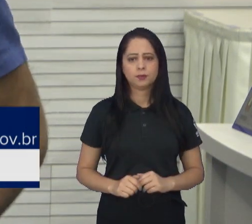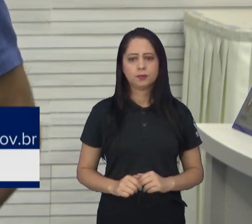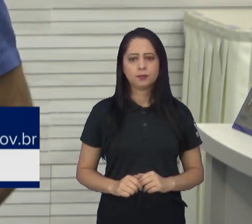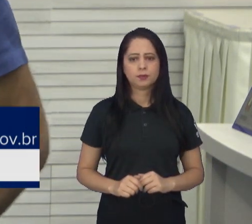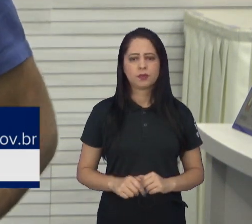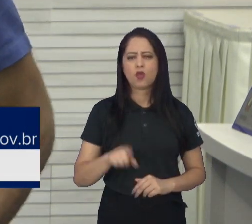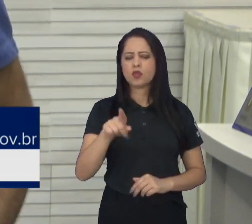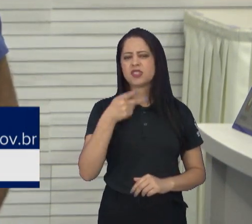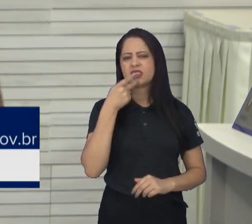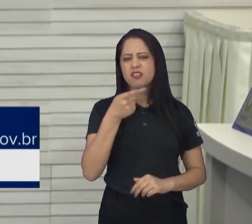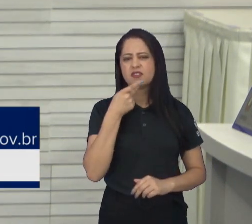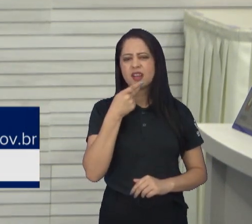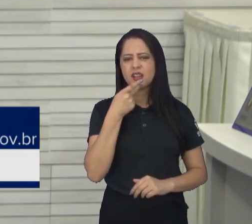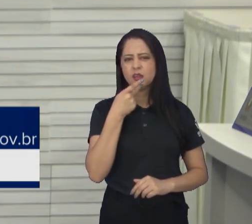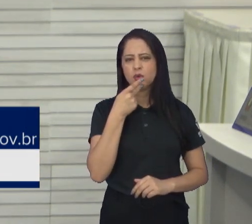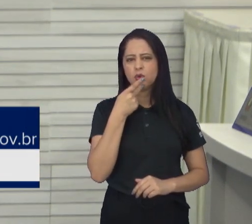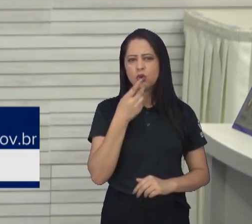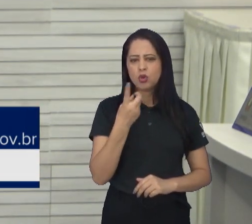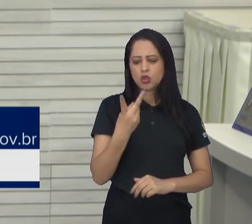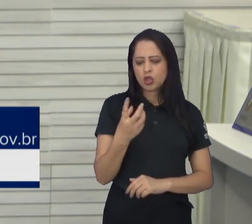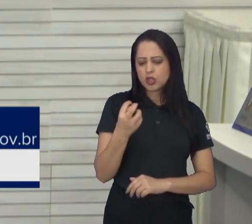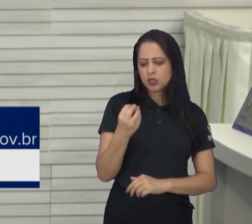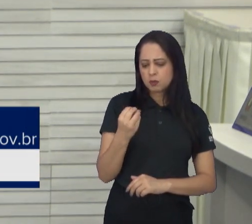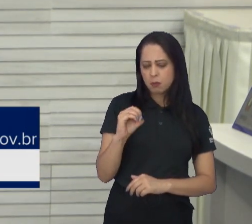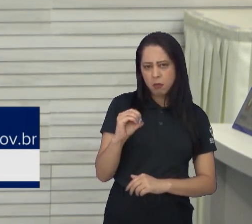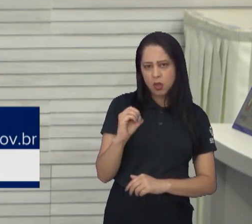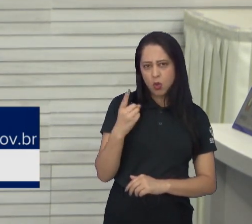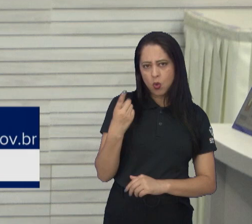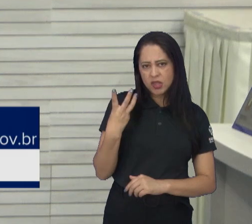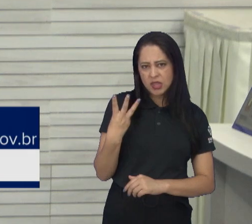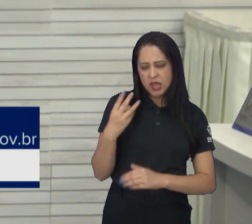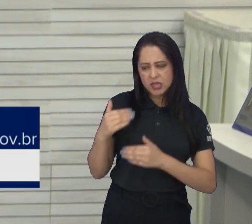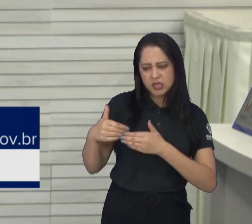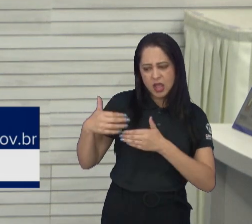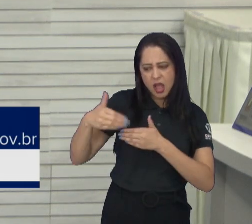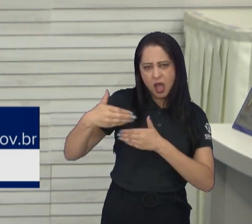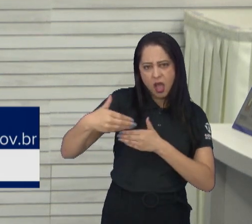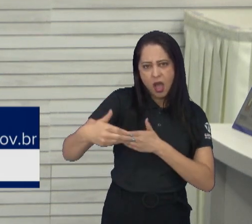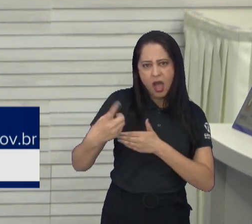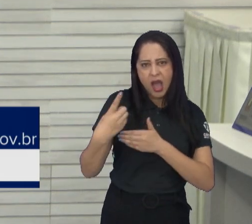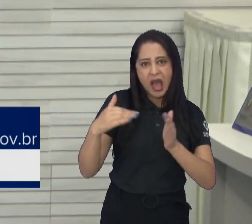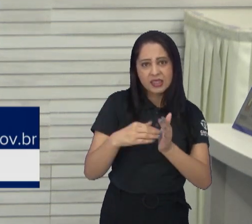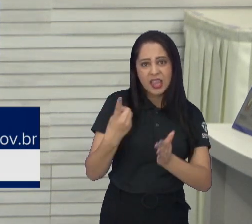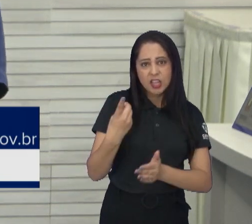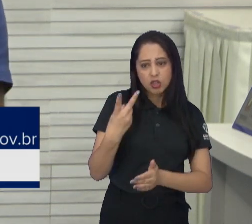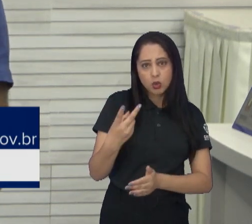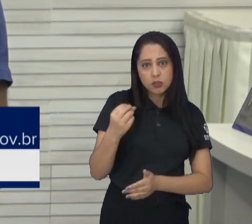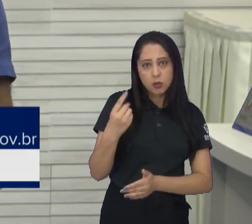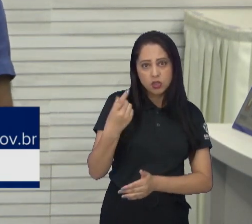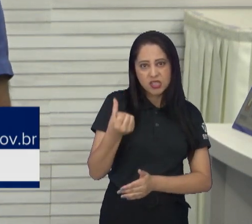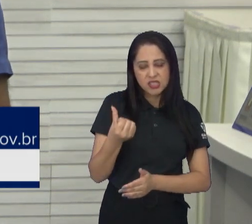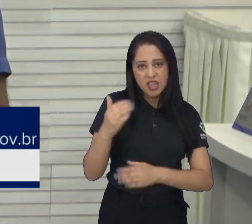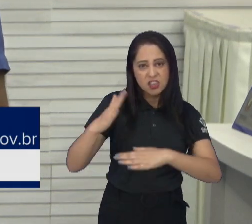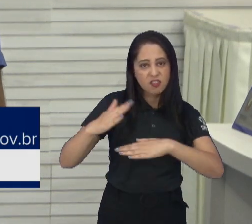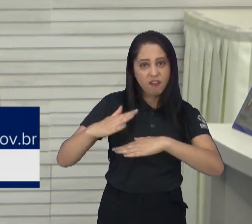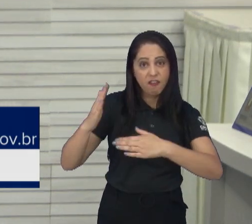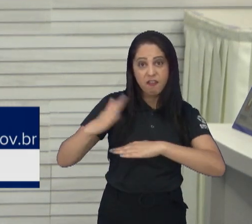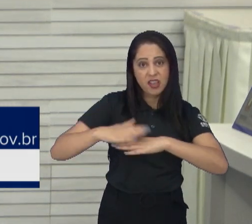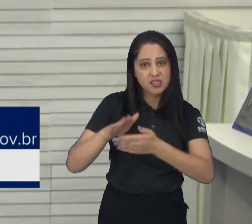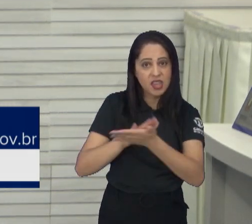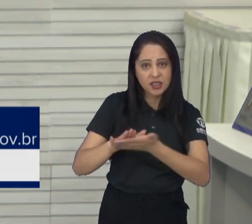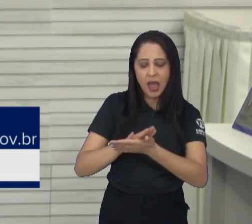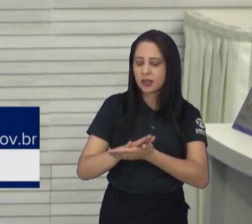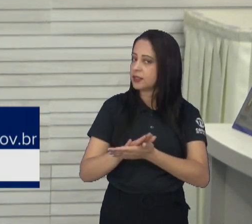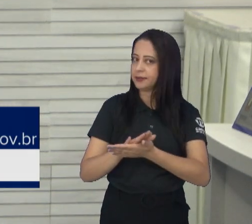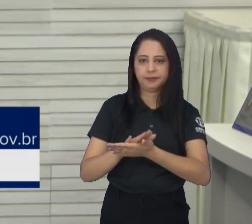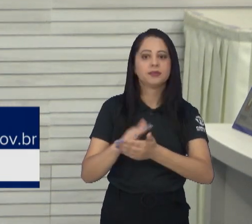Você falou que eles ficaram de 13 a 16 e não fizeram nada. Eu quero